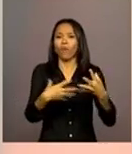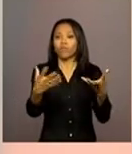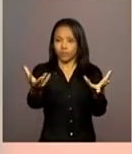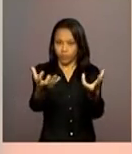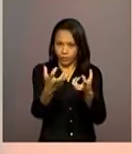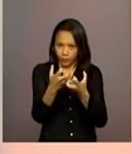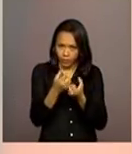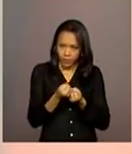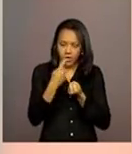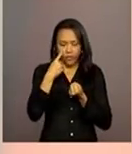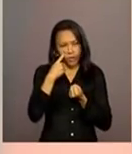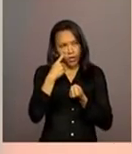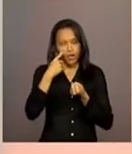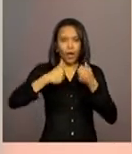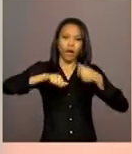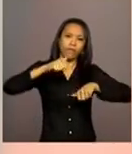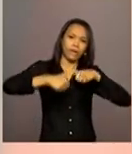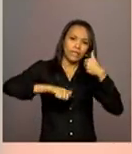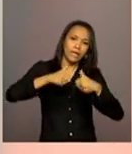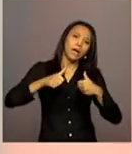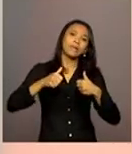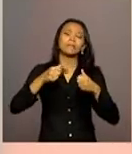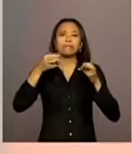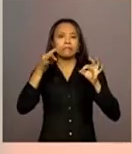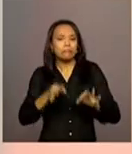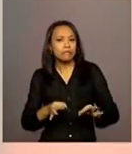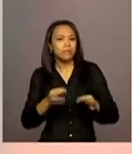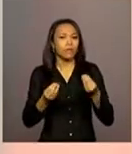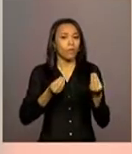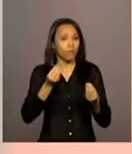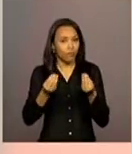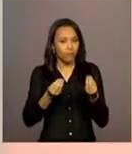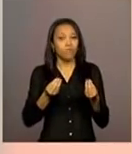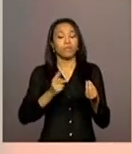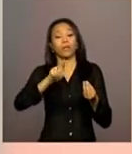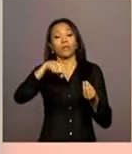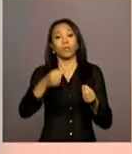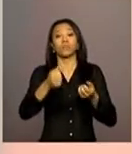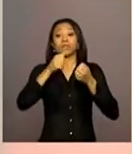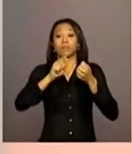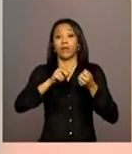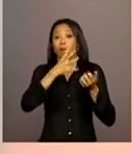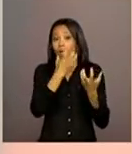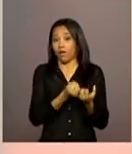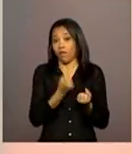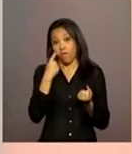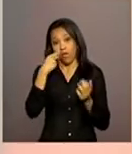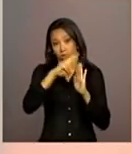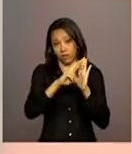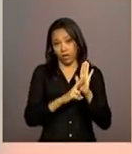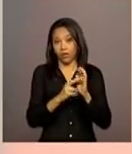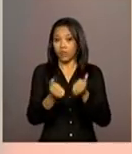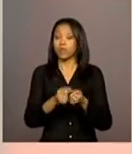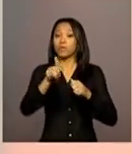e veja a possibilidade de levar paraa nova pactuação a ampliação desses critérios uma da demanda que se